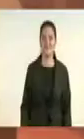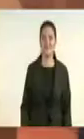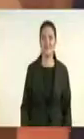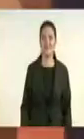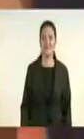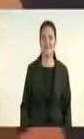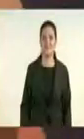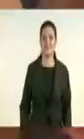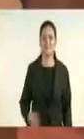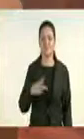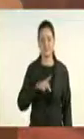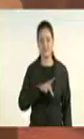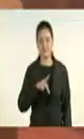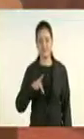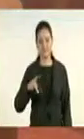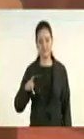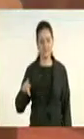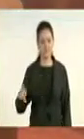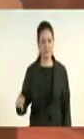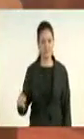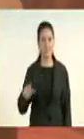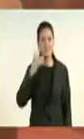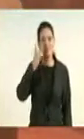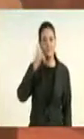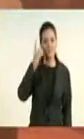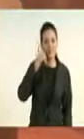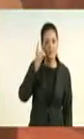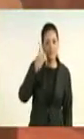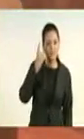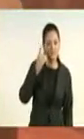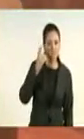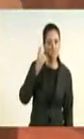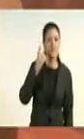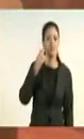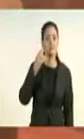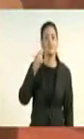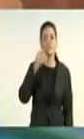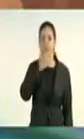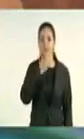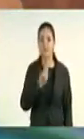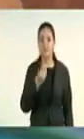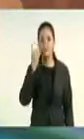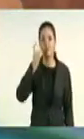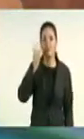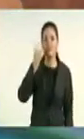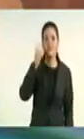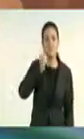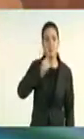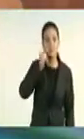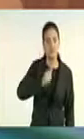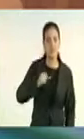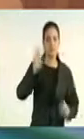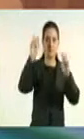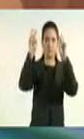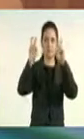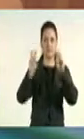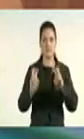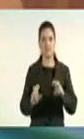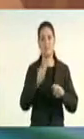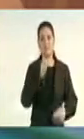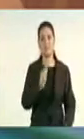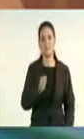Senhor presidente, senhores deputados, senhoras deputadas, galeria,